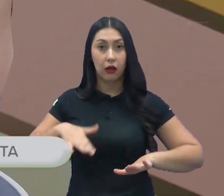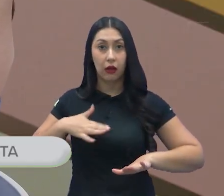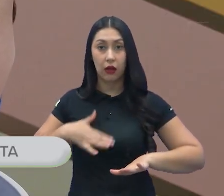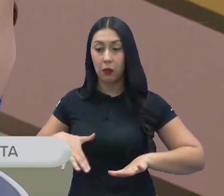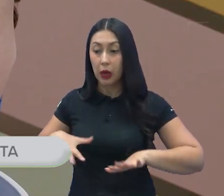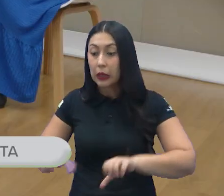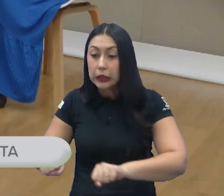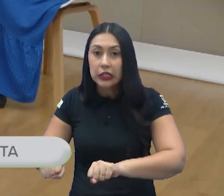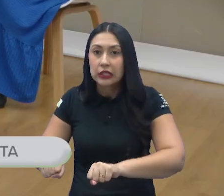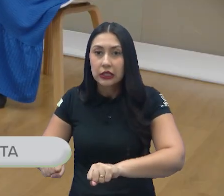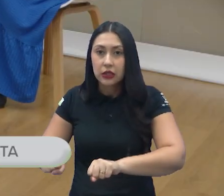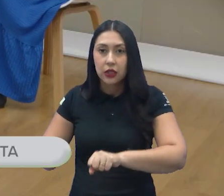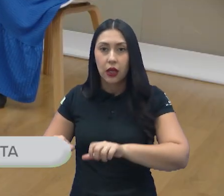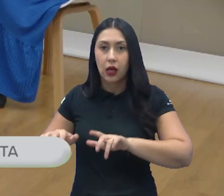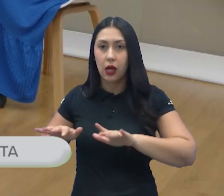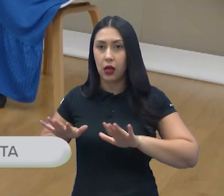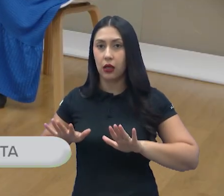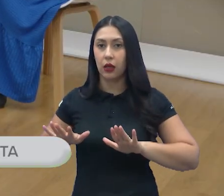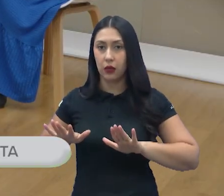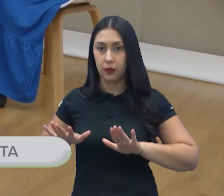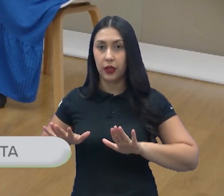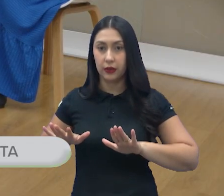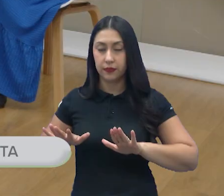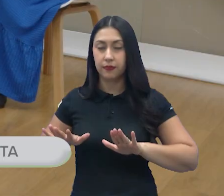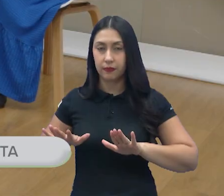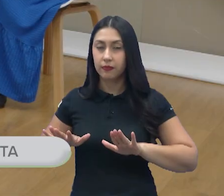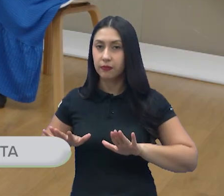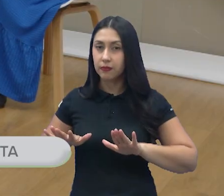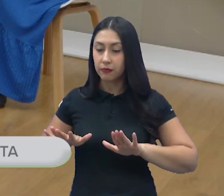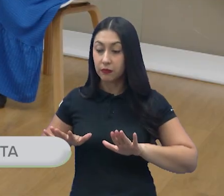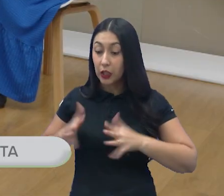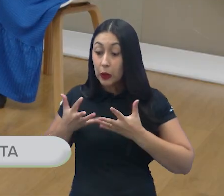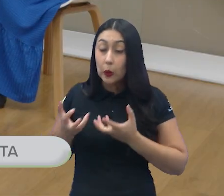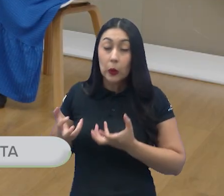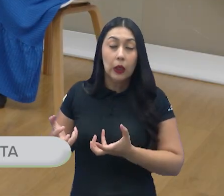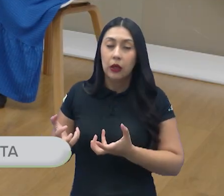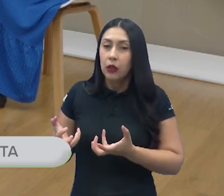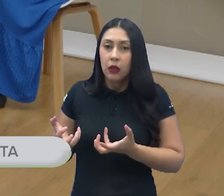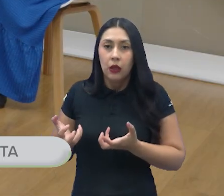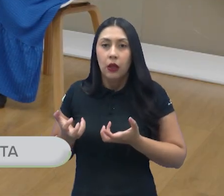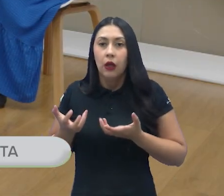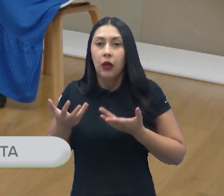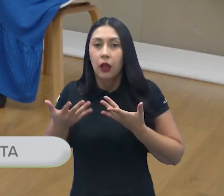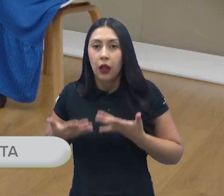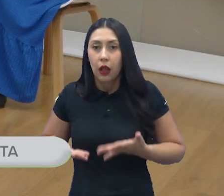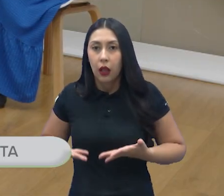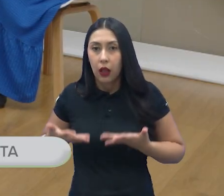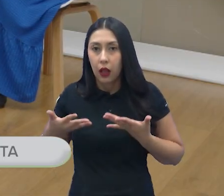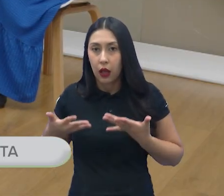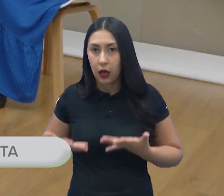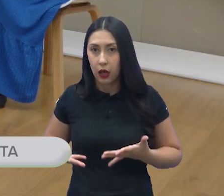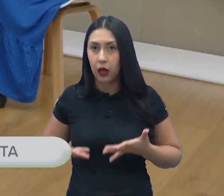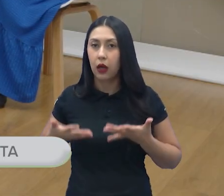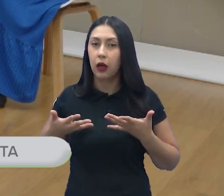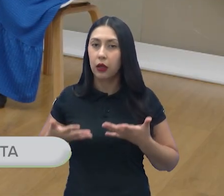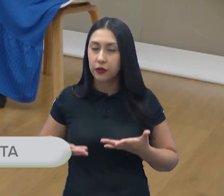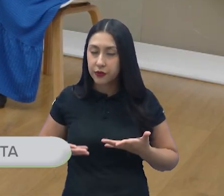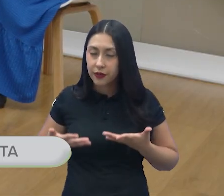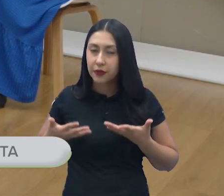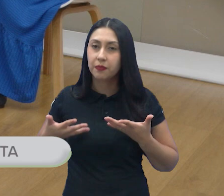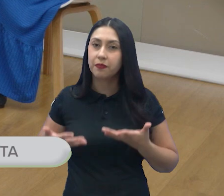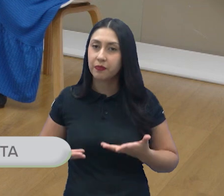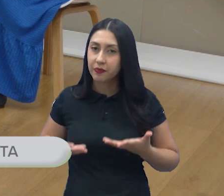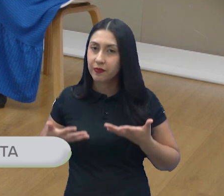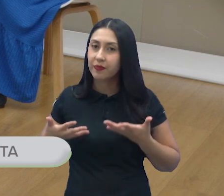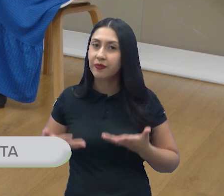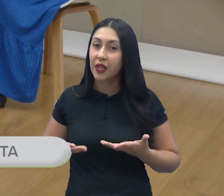Esse peso. Esse peso, né? Que ele conseguindo tirar os pés do chão, esse peso, a gente já